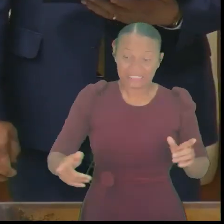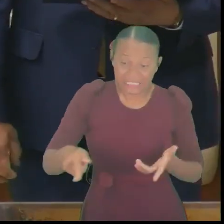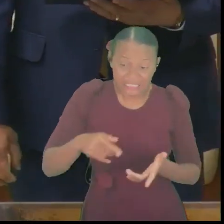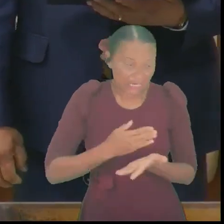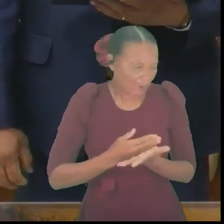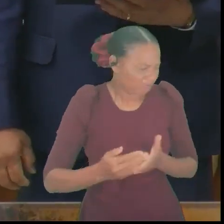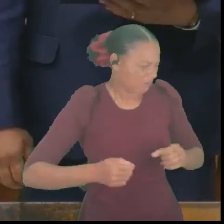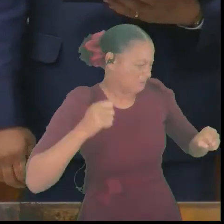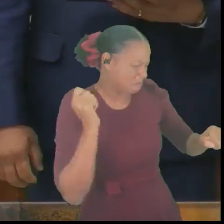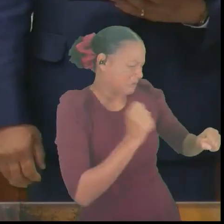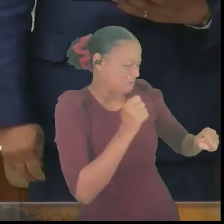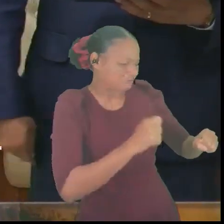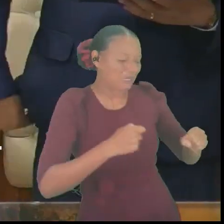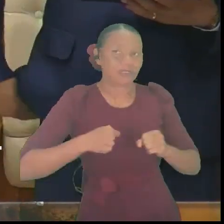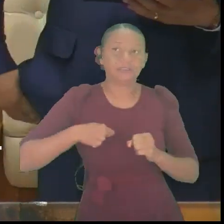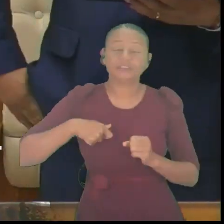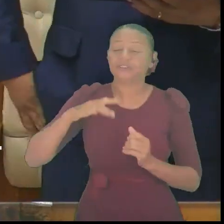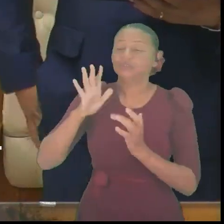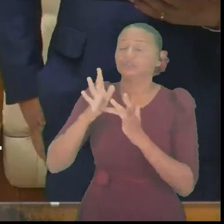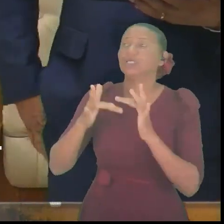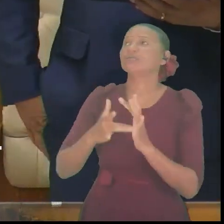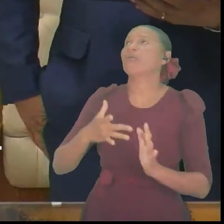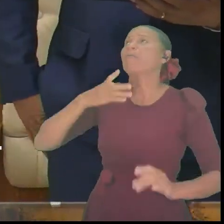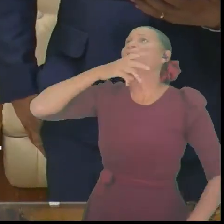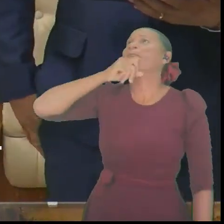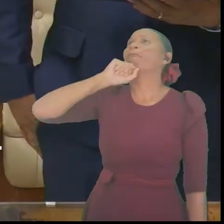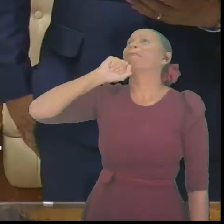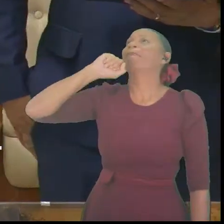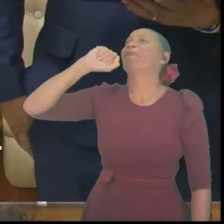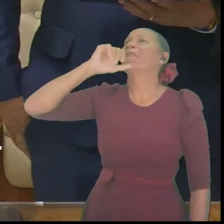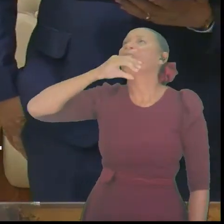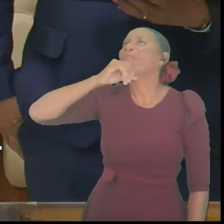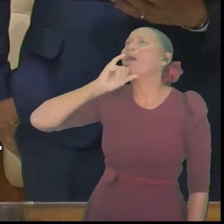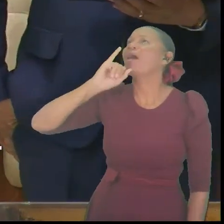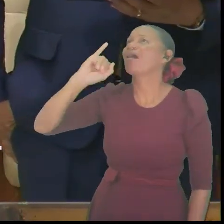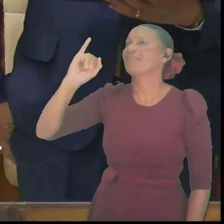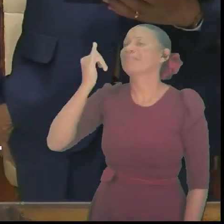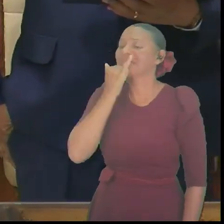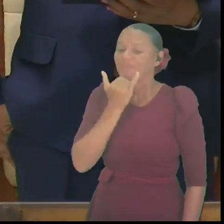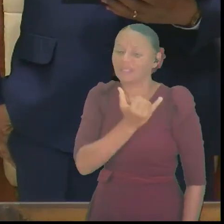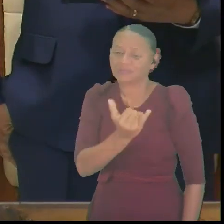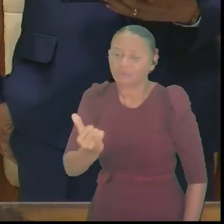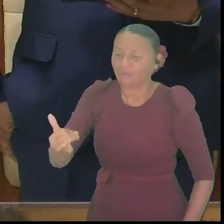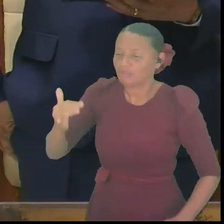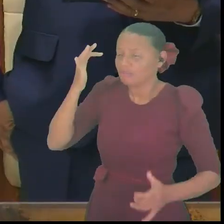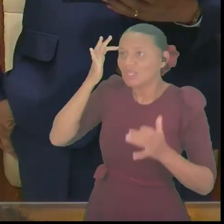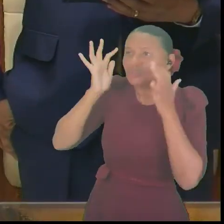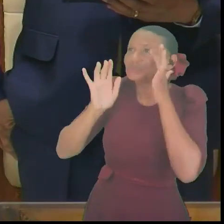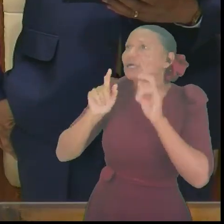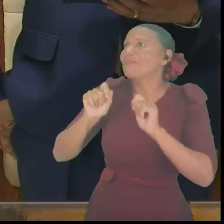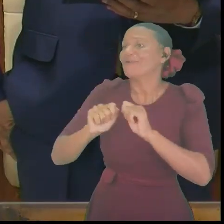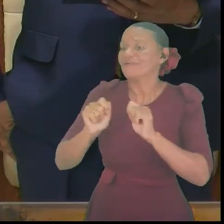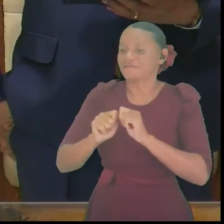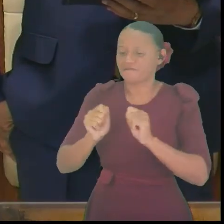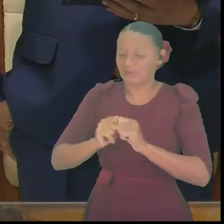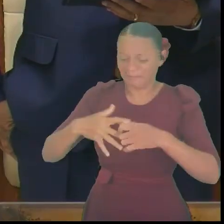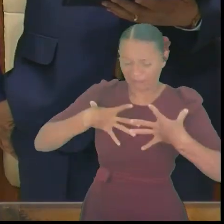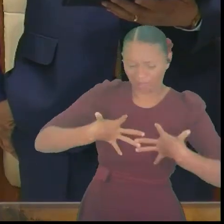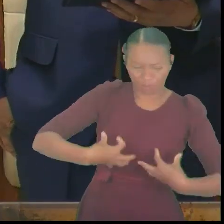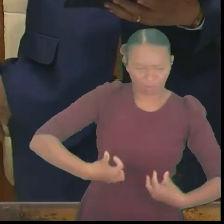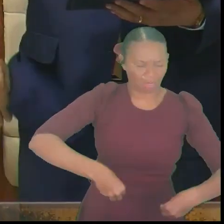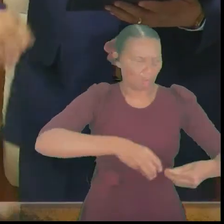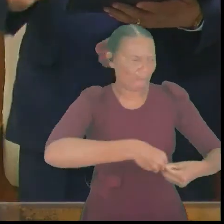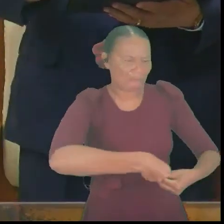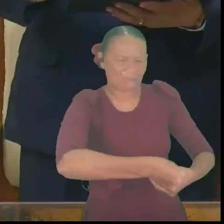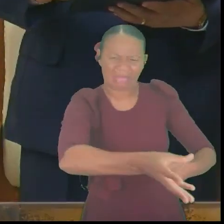porque não sabem o que fazem. E repartindo as suas vestes lançaram sortes. E o povo estava olhando, e também